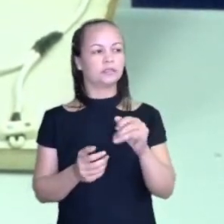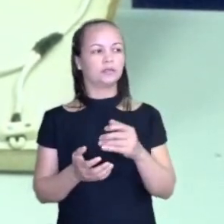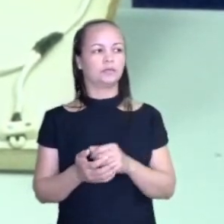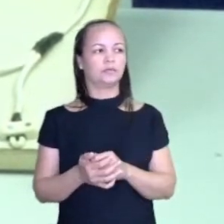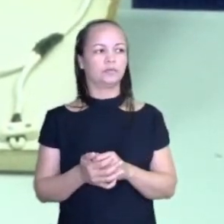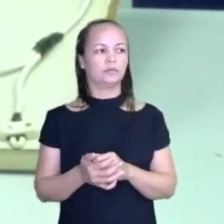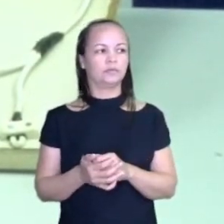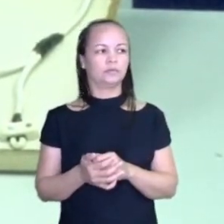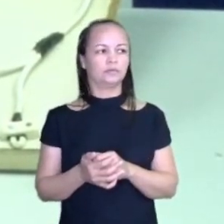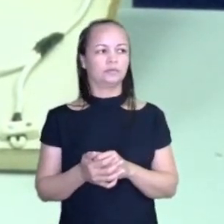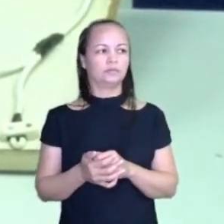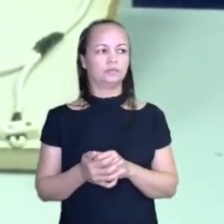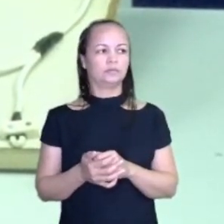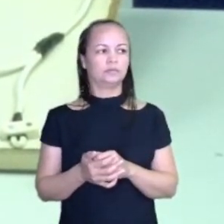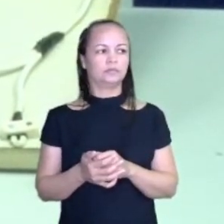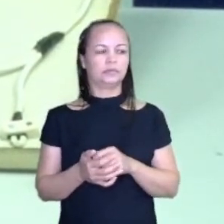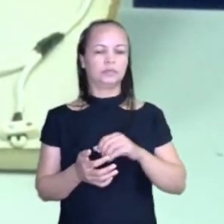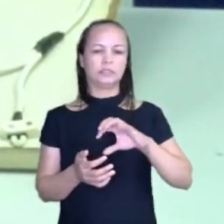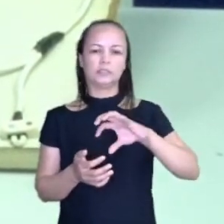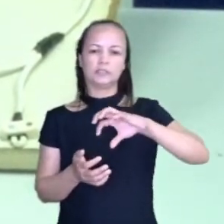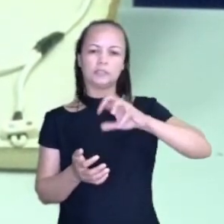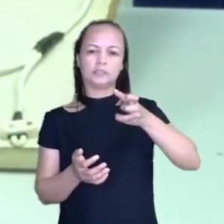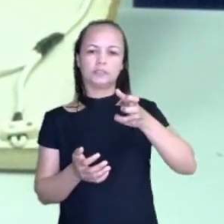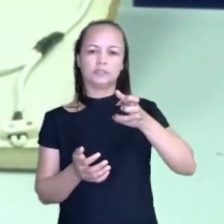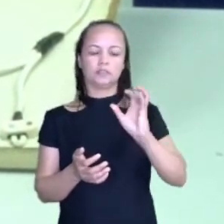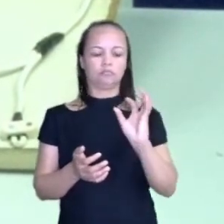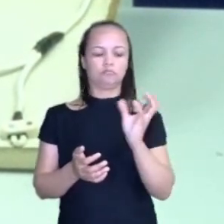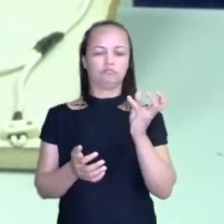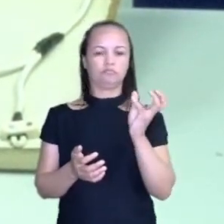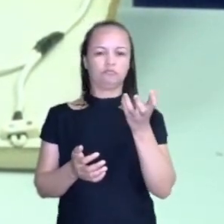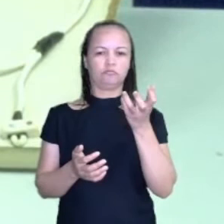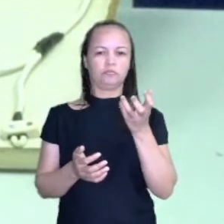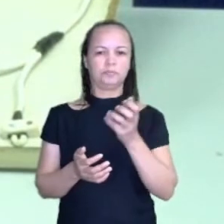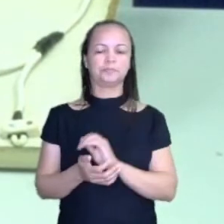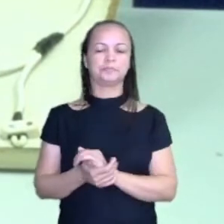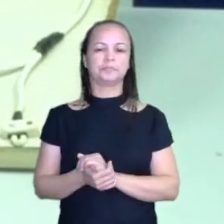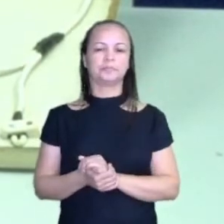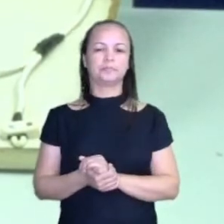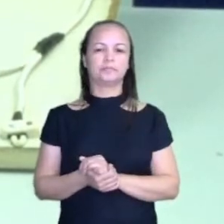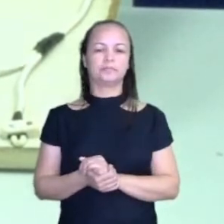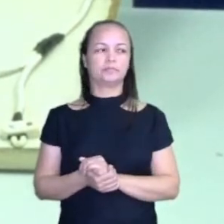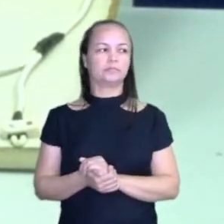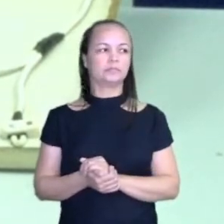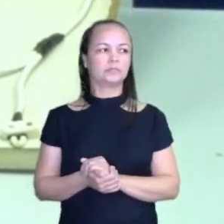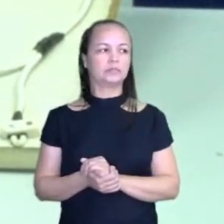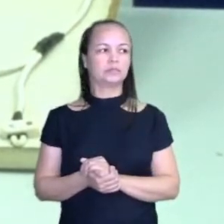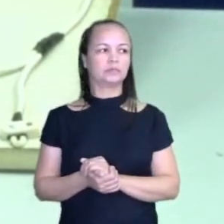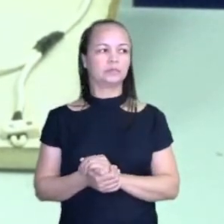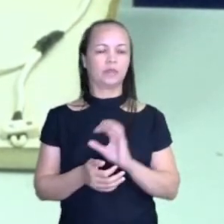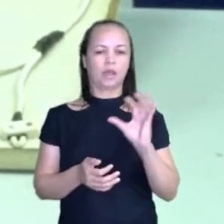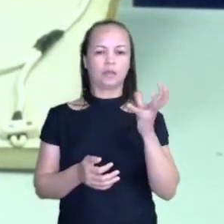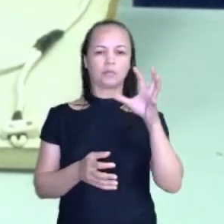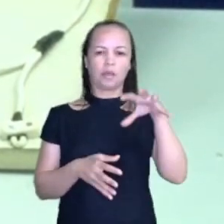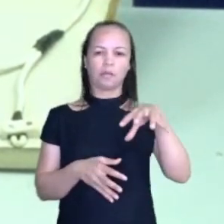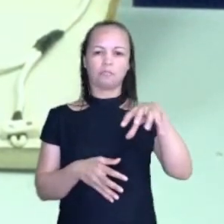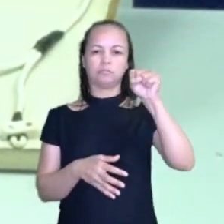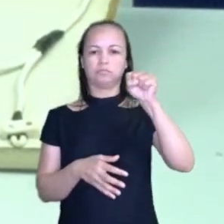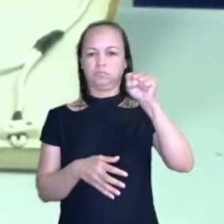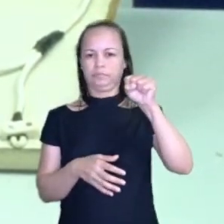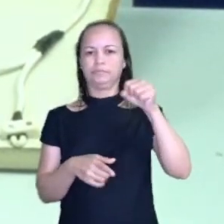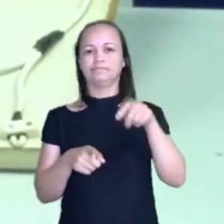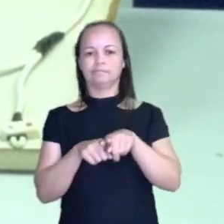eu a Piraque a sala por aqui pode acontecer com automaticamente ela